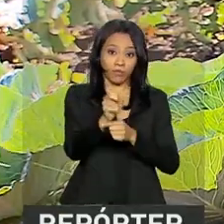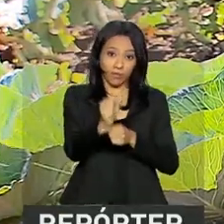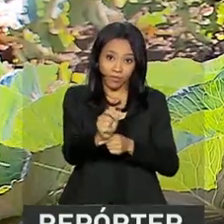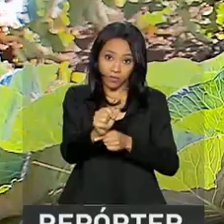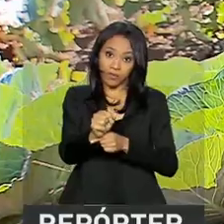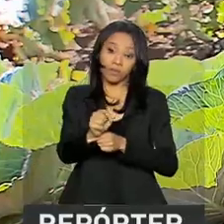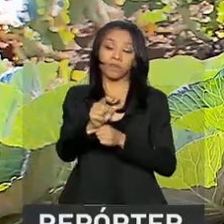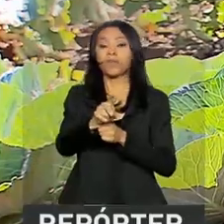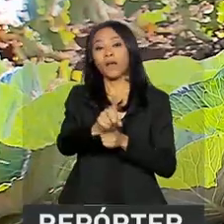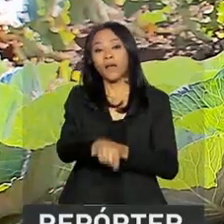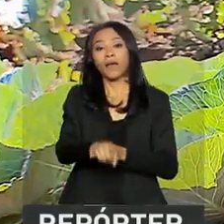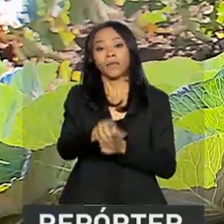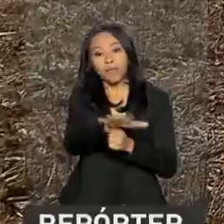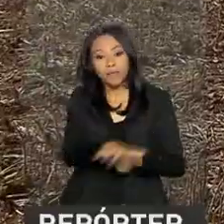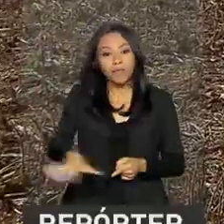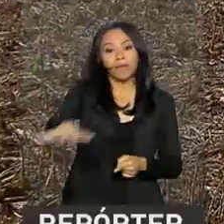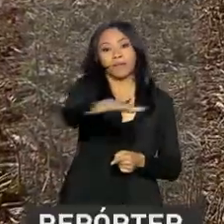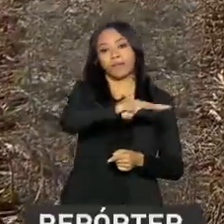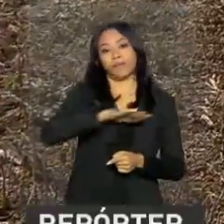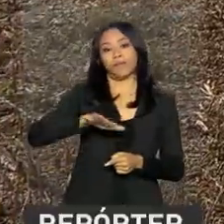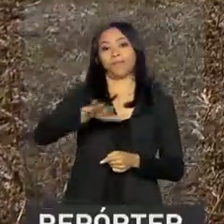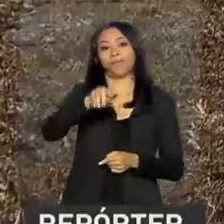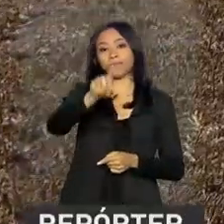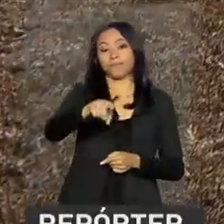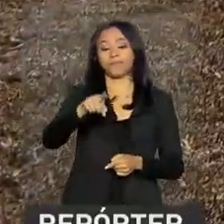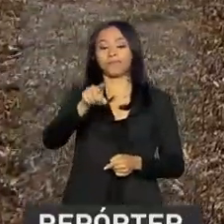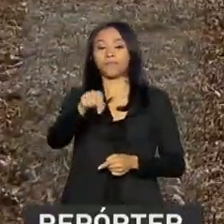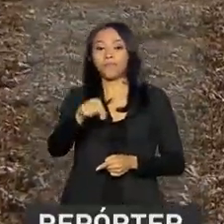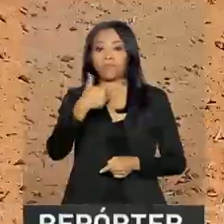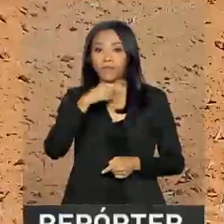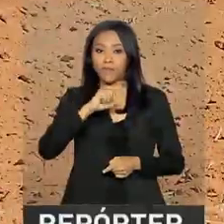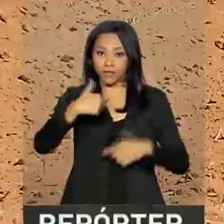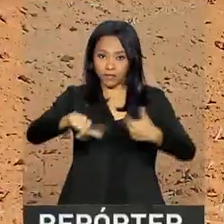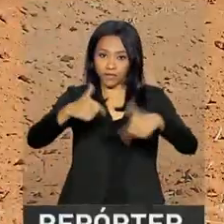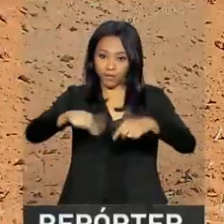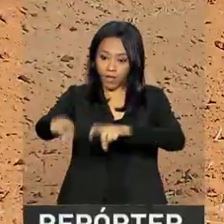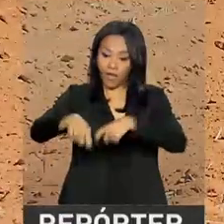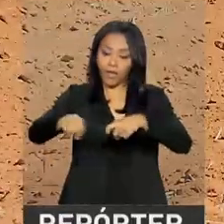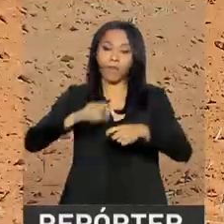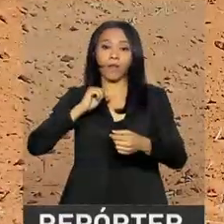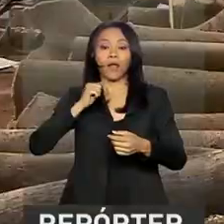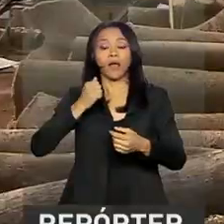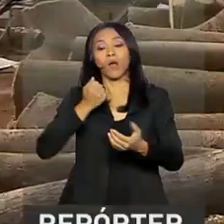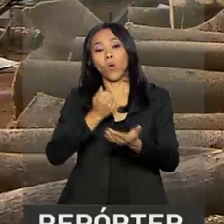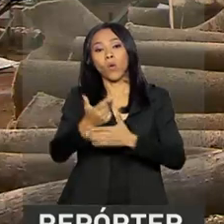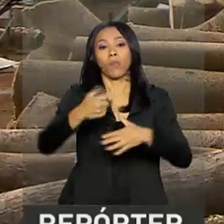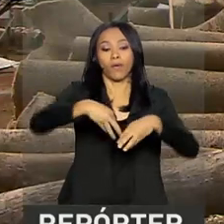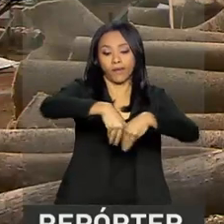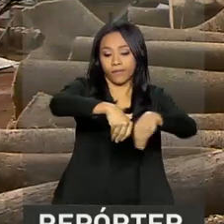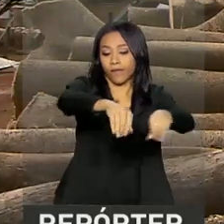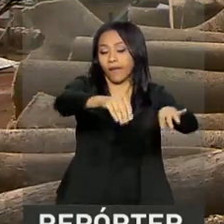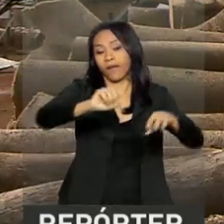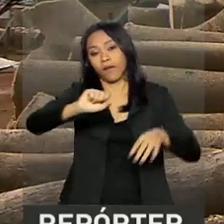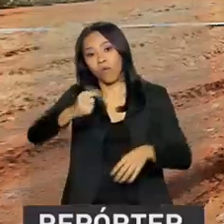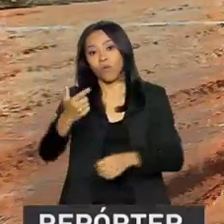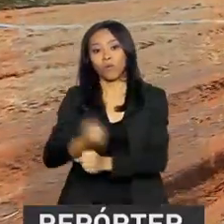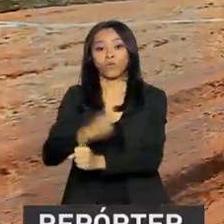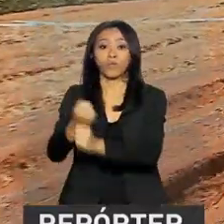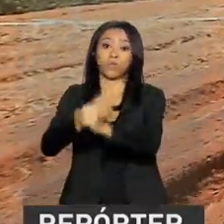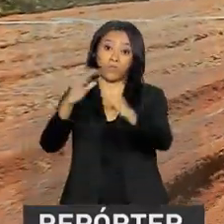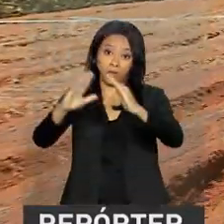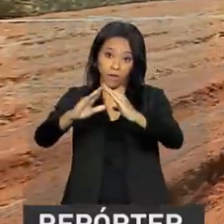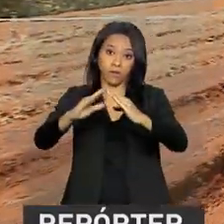prioritariamente este público é destinado para os trabalhadores rurais comprar em terra ou construírem uma casa também